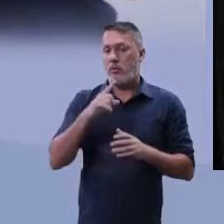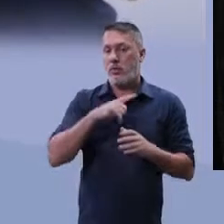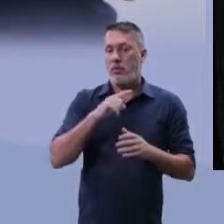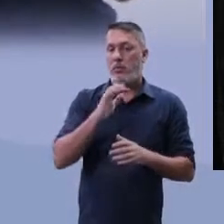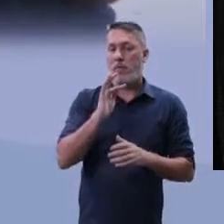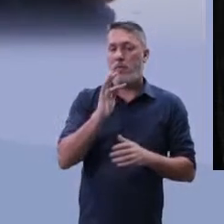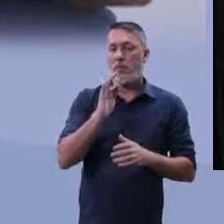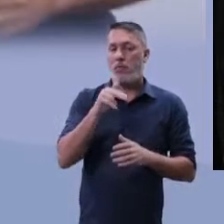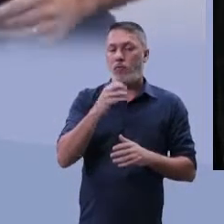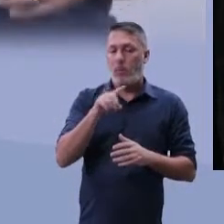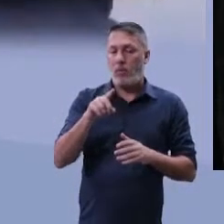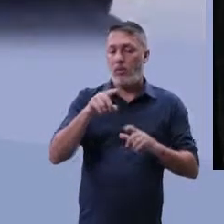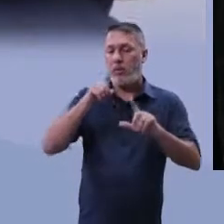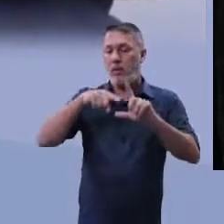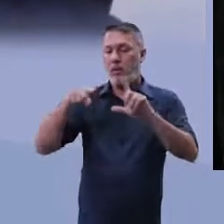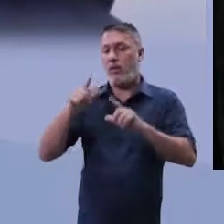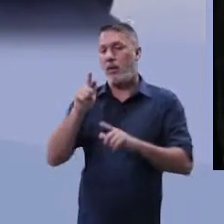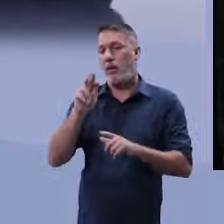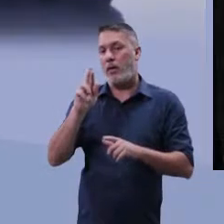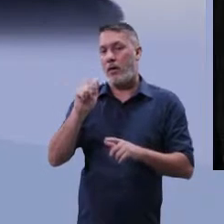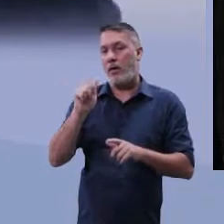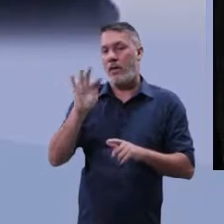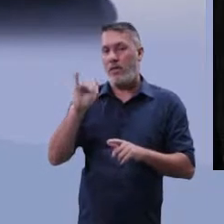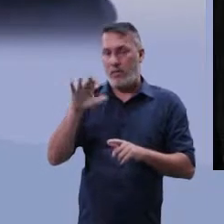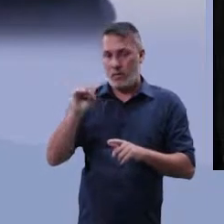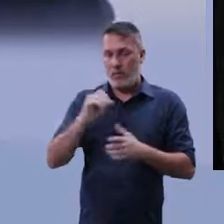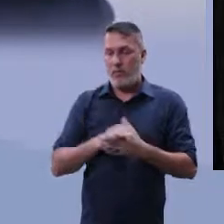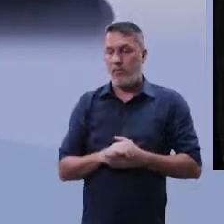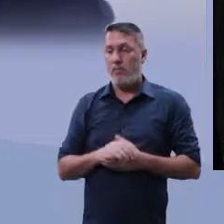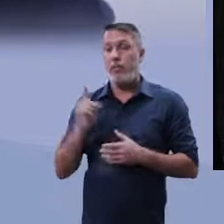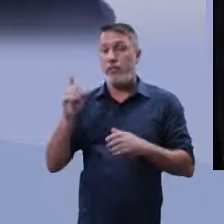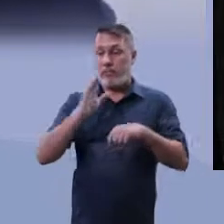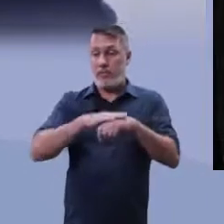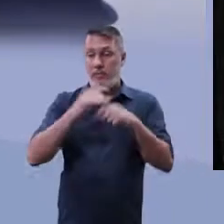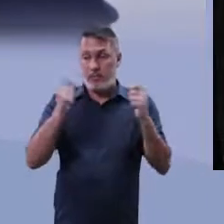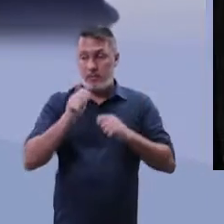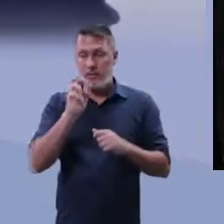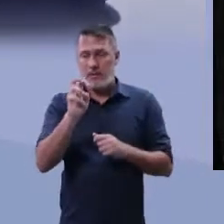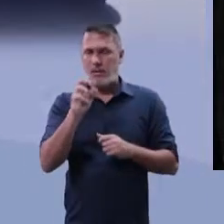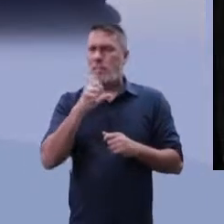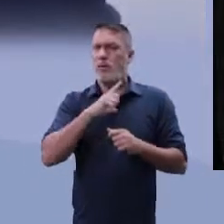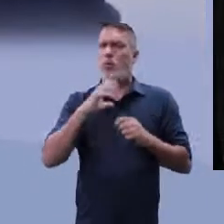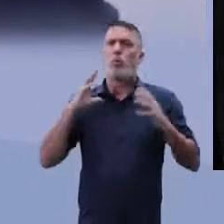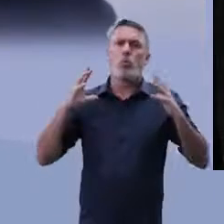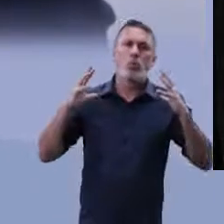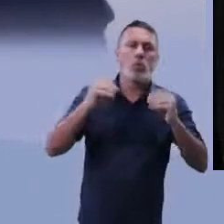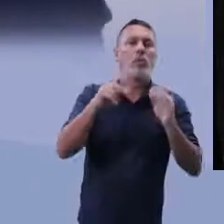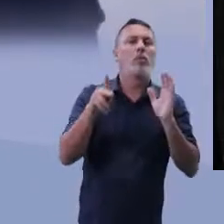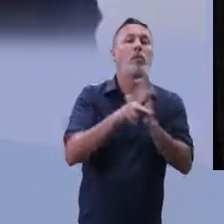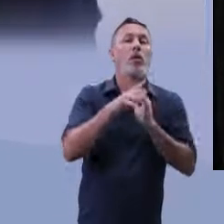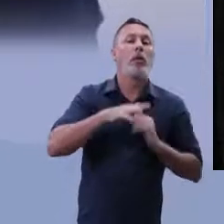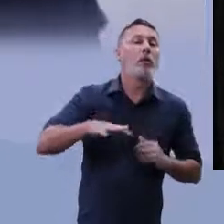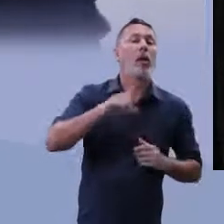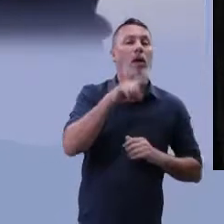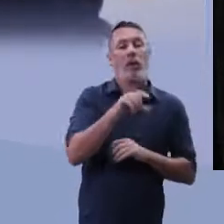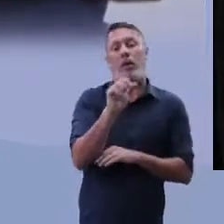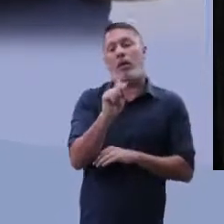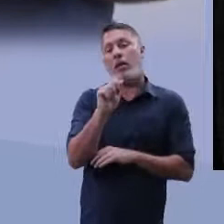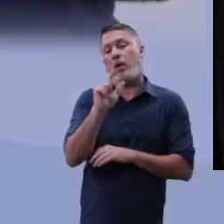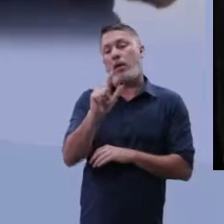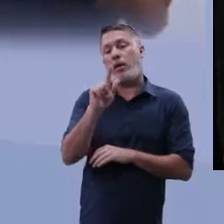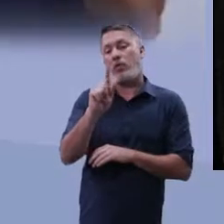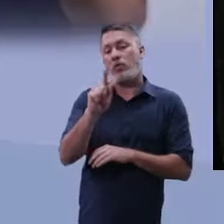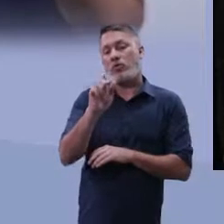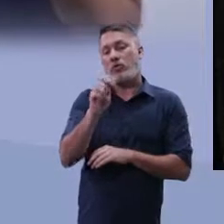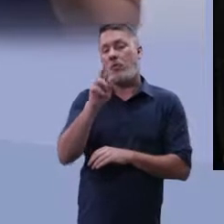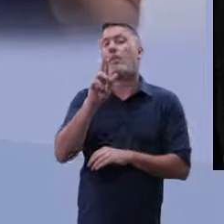5, funções e gráficos, beleza? Nessa competência 5 aí, vão cair todas as questões da parte